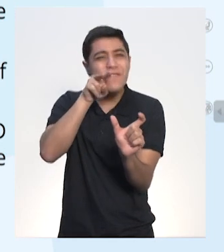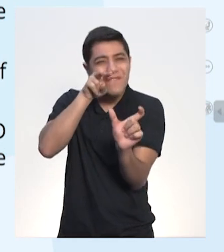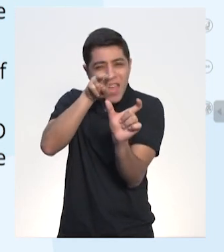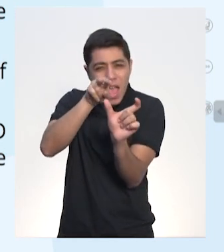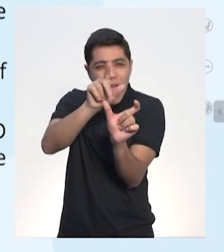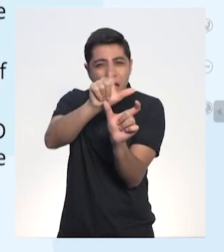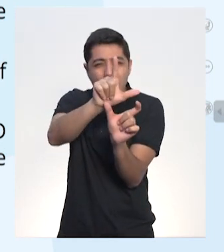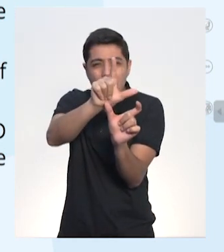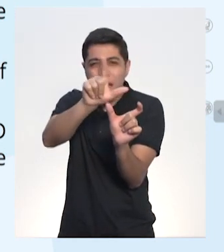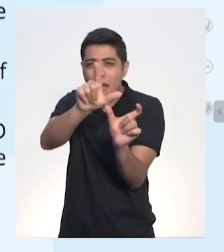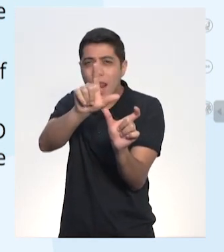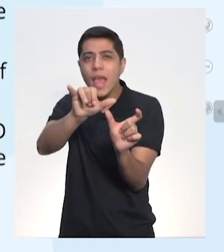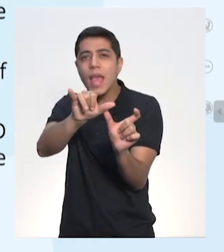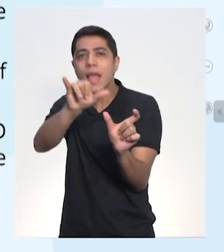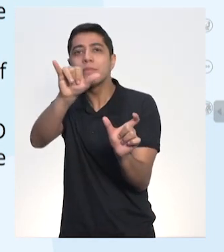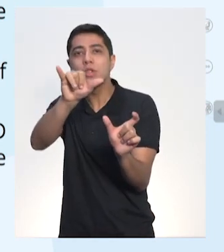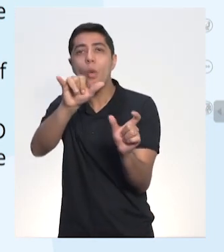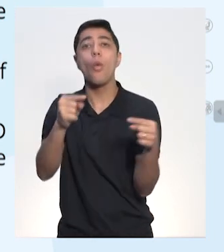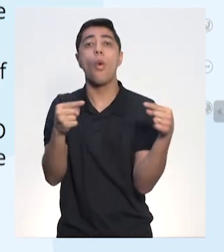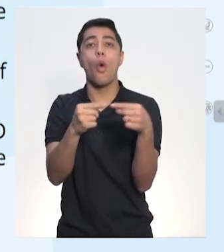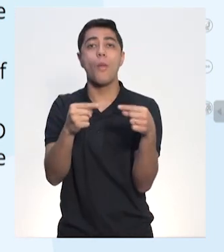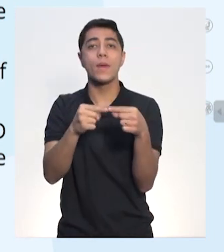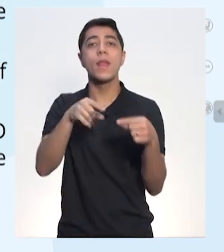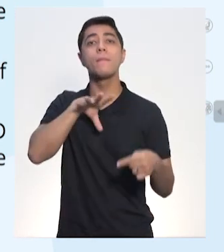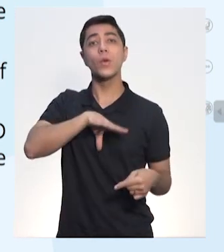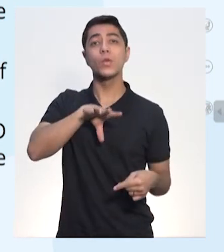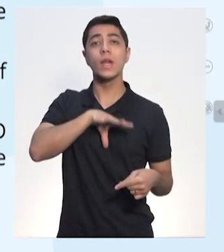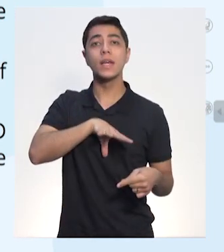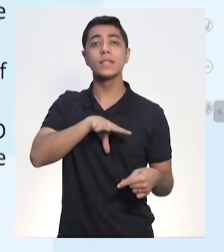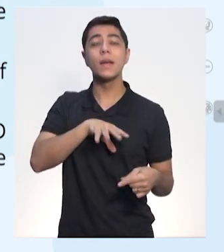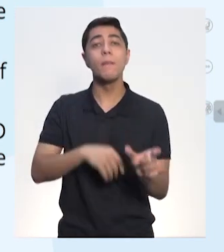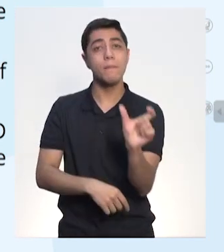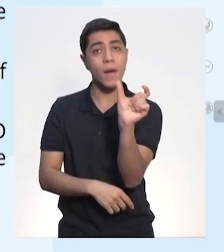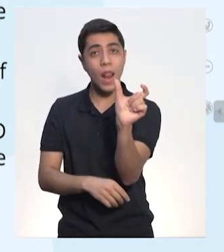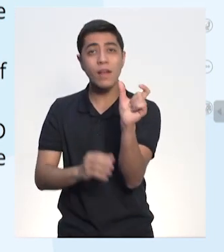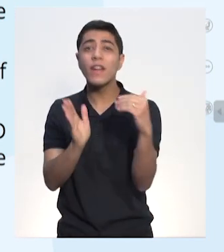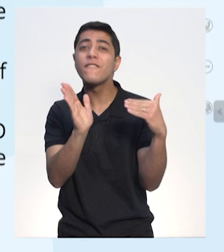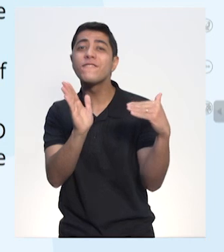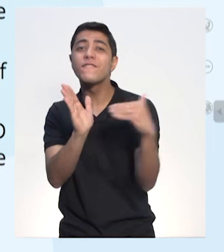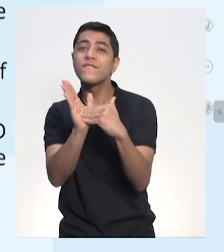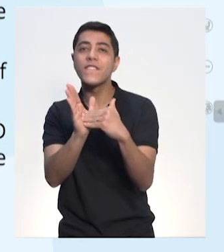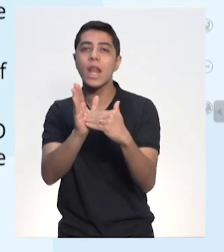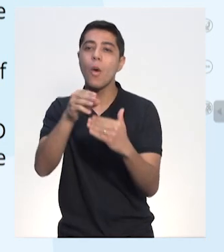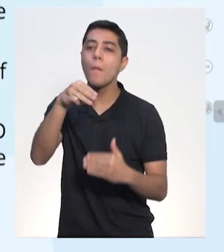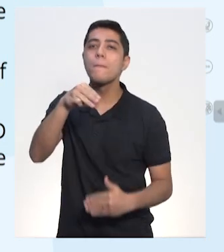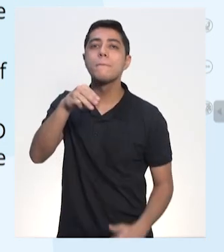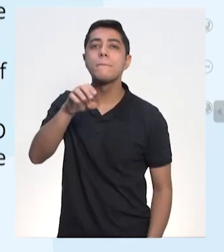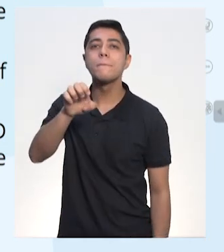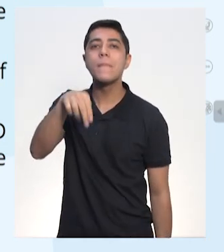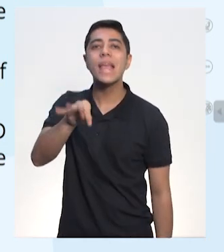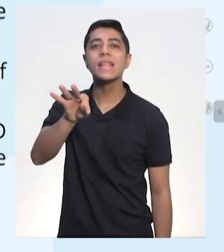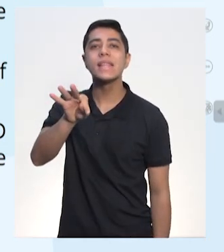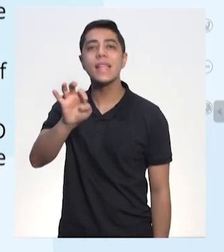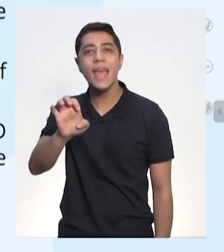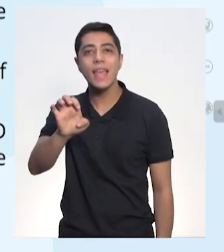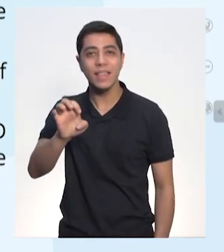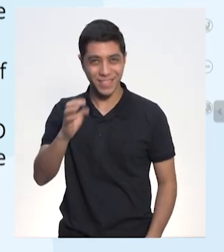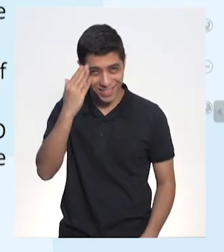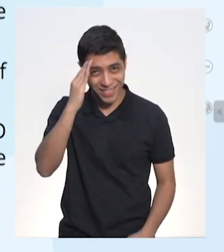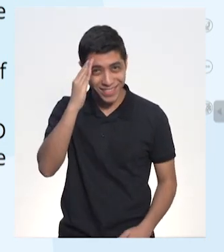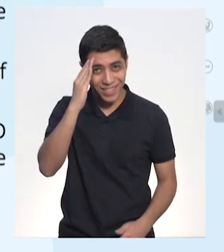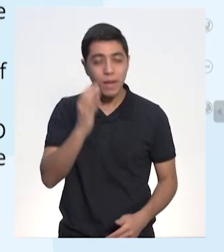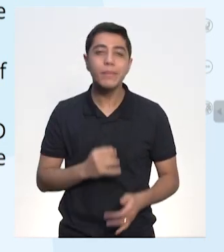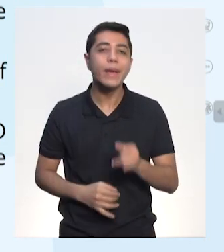palavras que tiver aí o ly, você, não quase, todas, né, mas a maioria. Por exemplo, quero falar infelizmente. Como é que eu vou falar isso? Eu posso